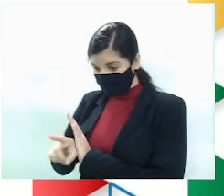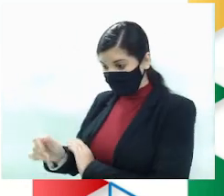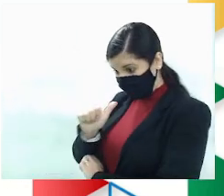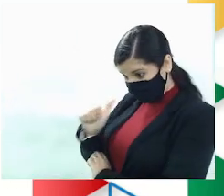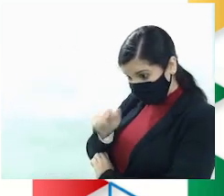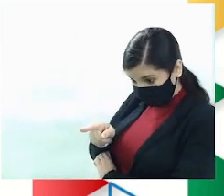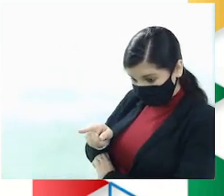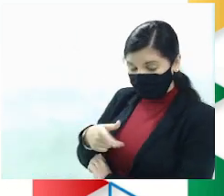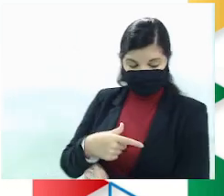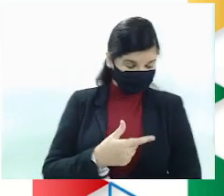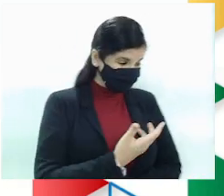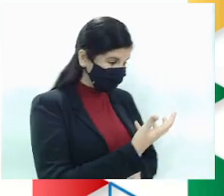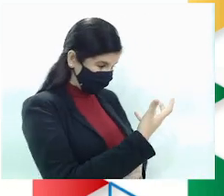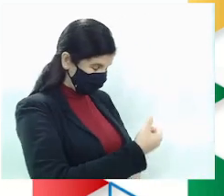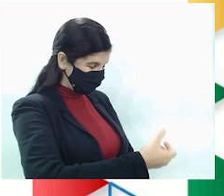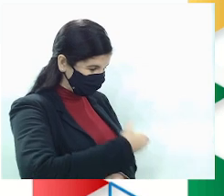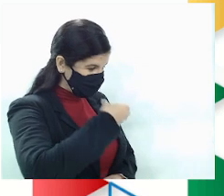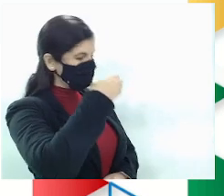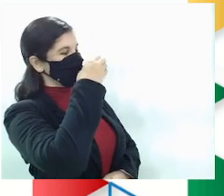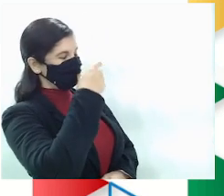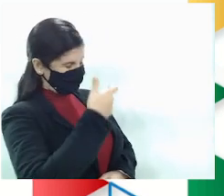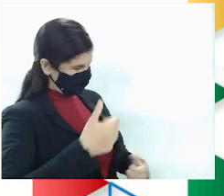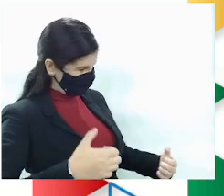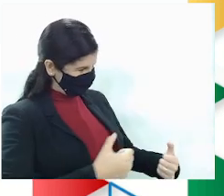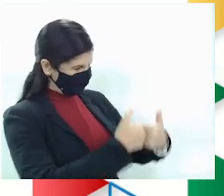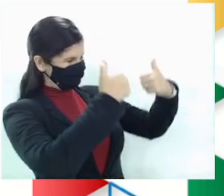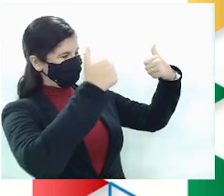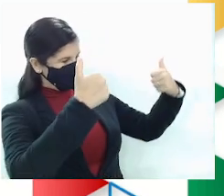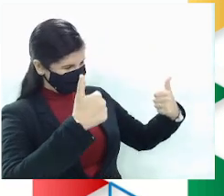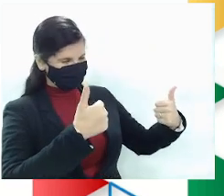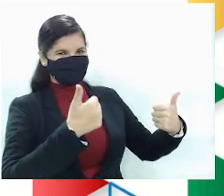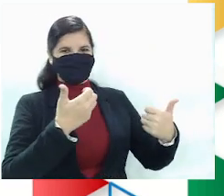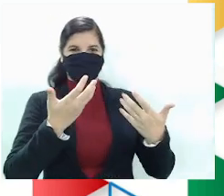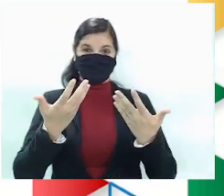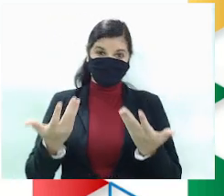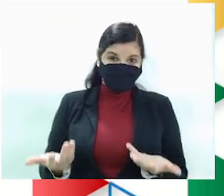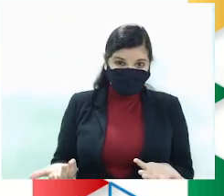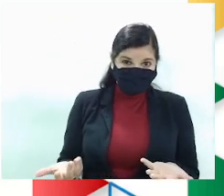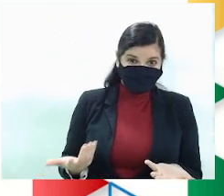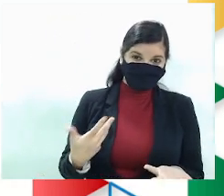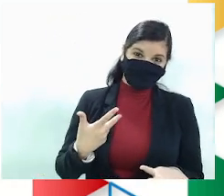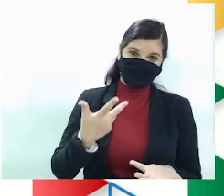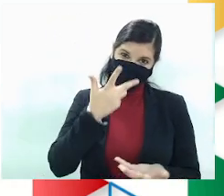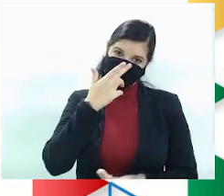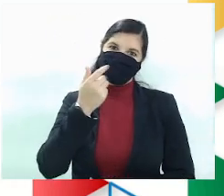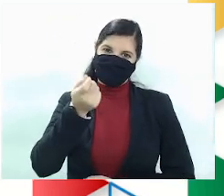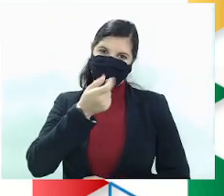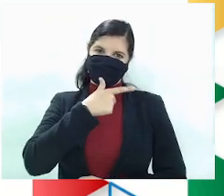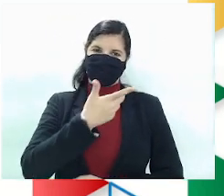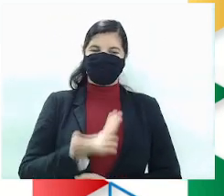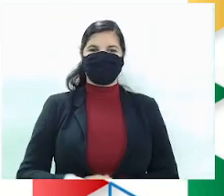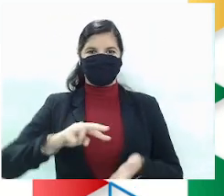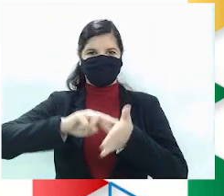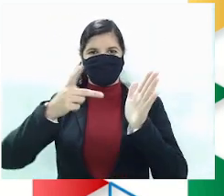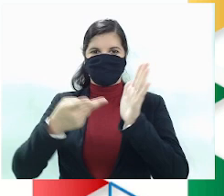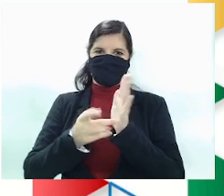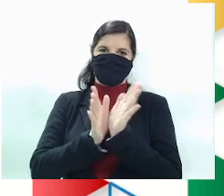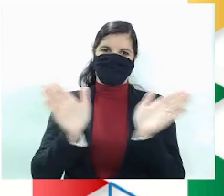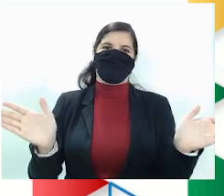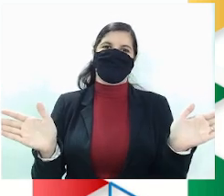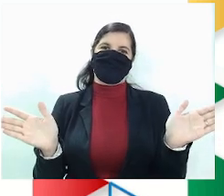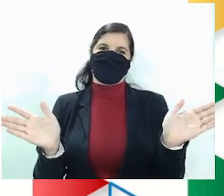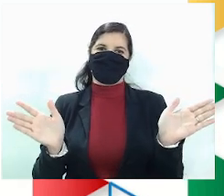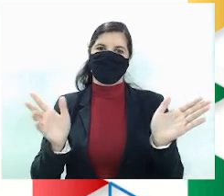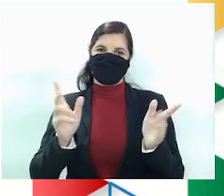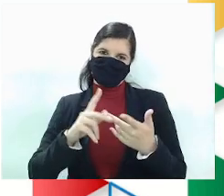Vou aceitar um golinho para te acompanhar. Então, olha só, Outro efeito aí de duplo sentido, né? Outra